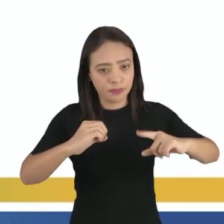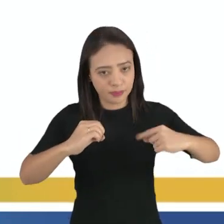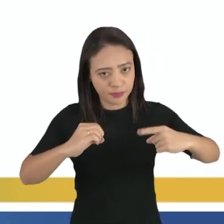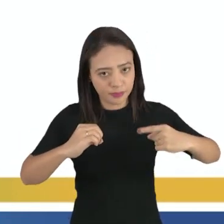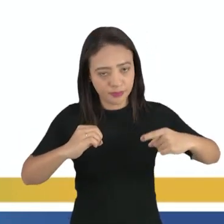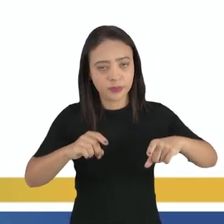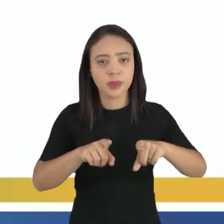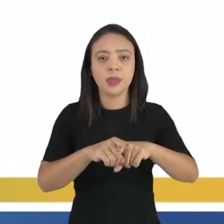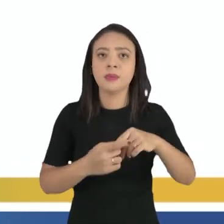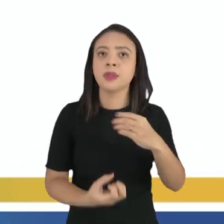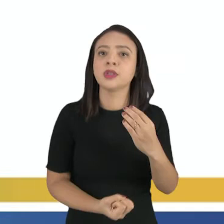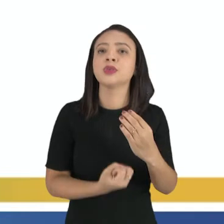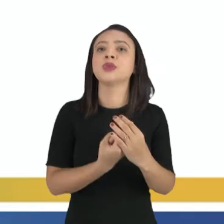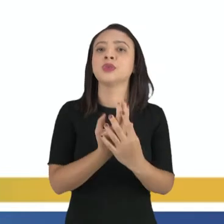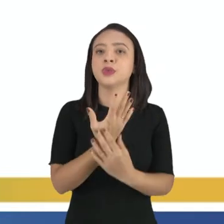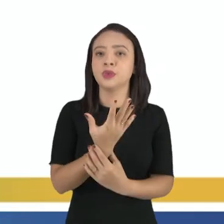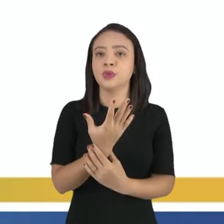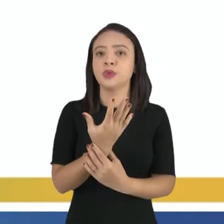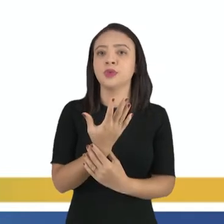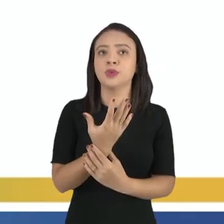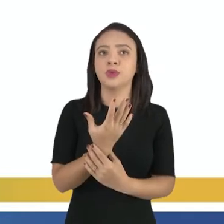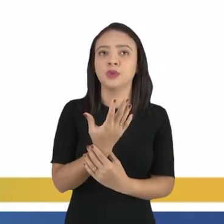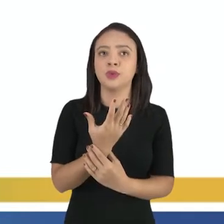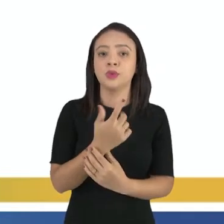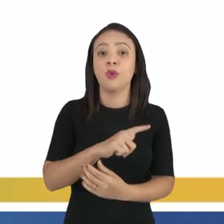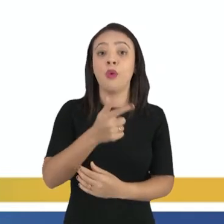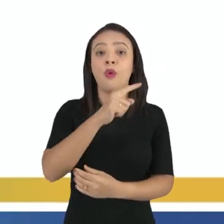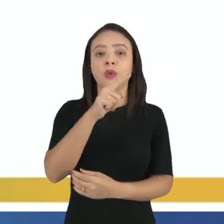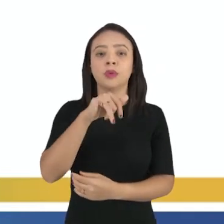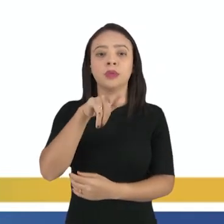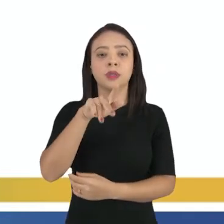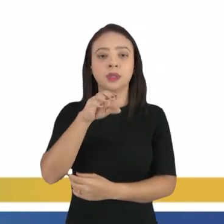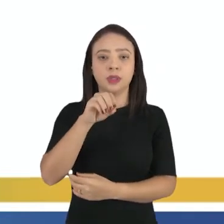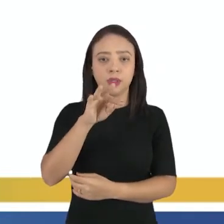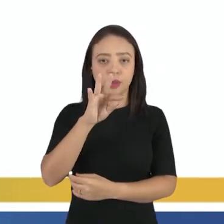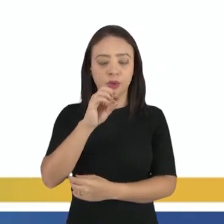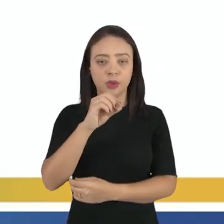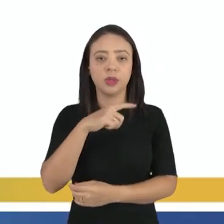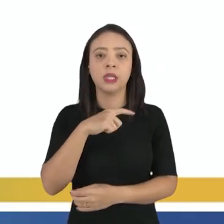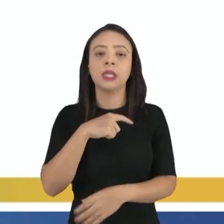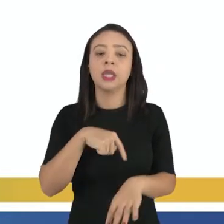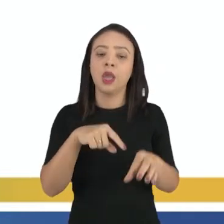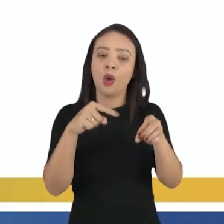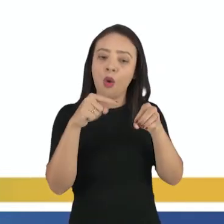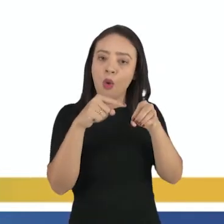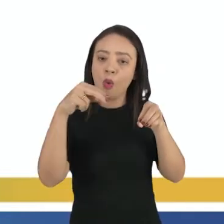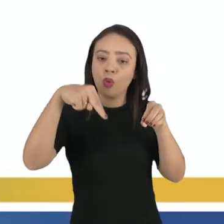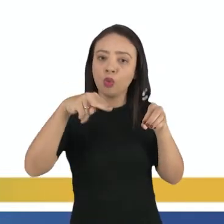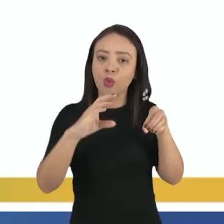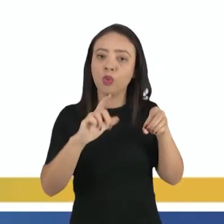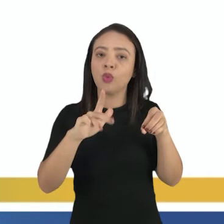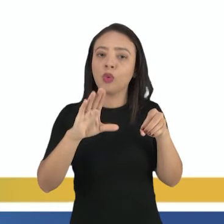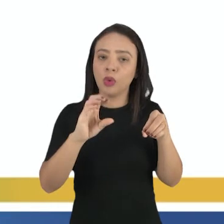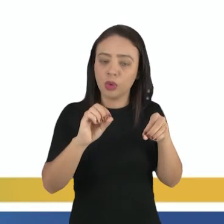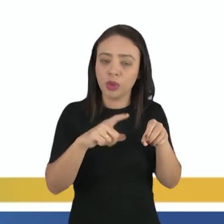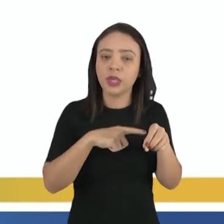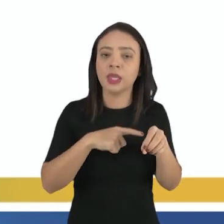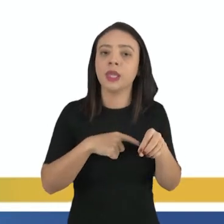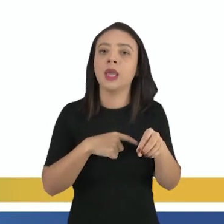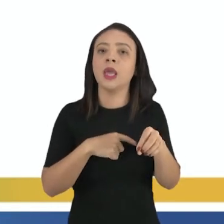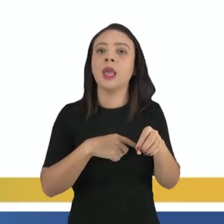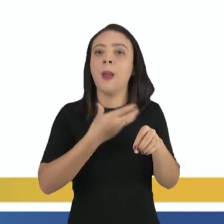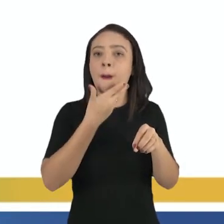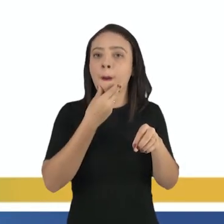e forma-se, então, um outro zigoto com um pré-núcleo que possui os cromossomos tanto